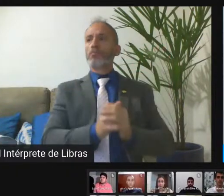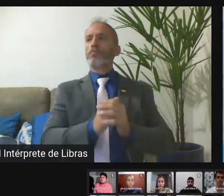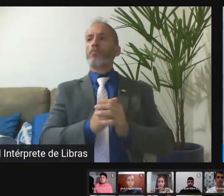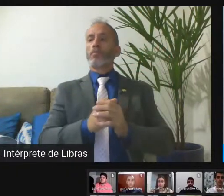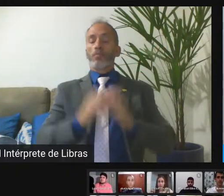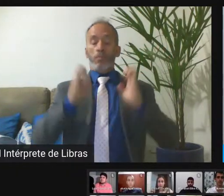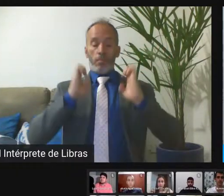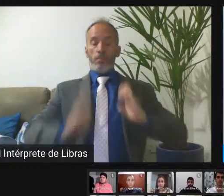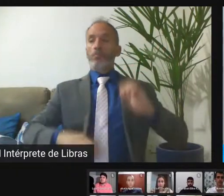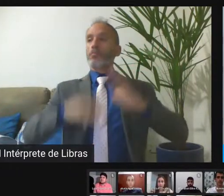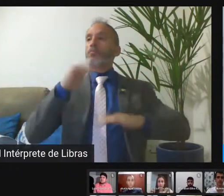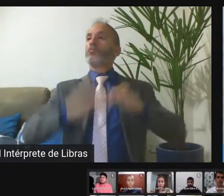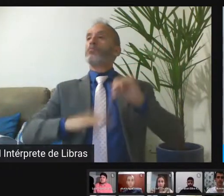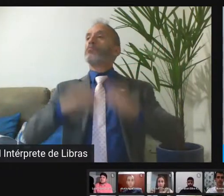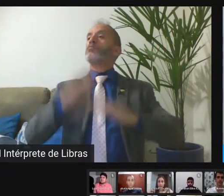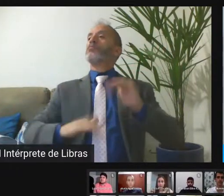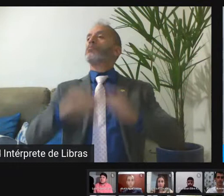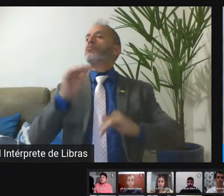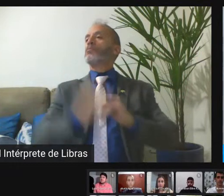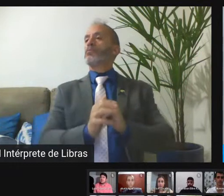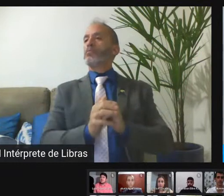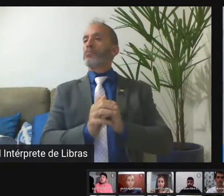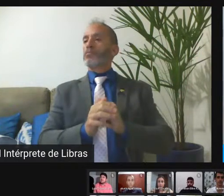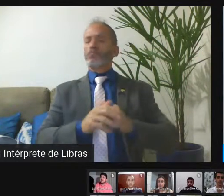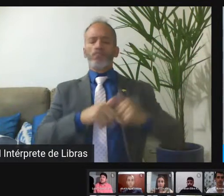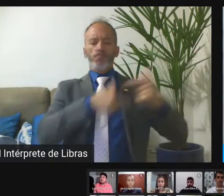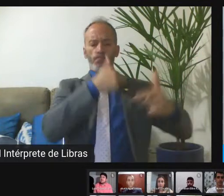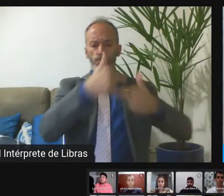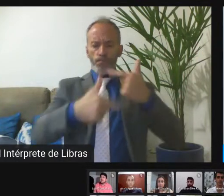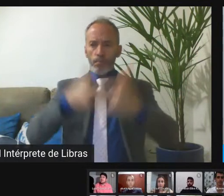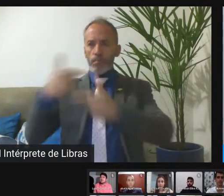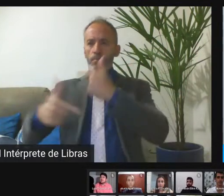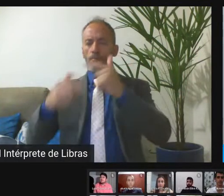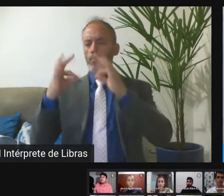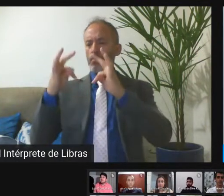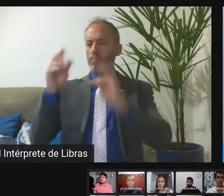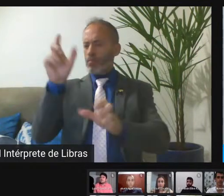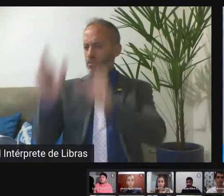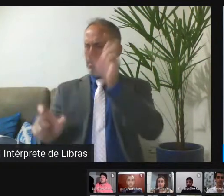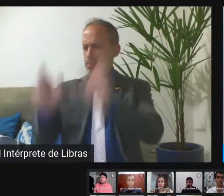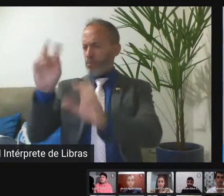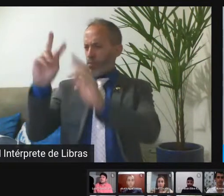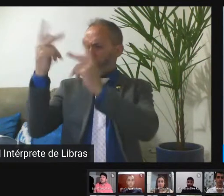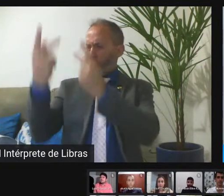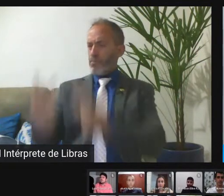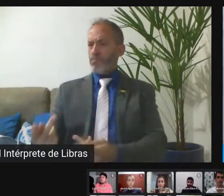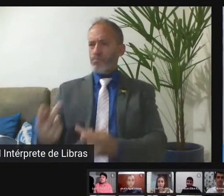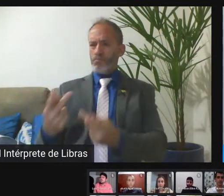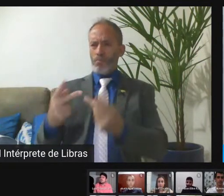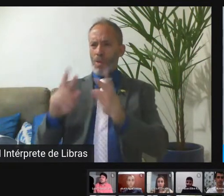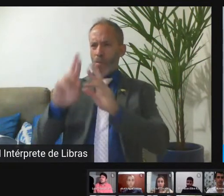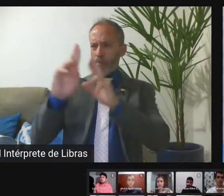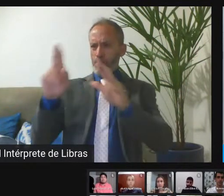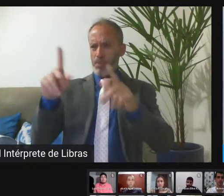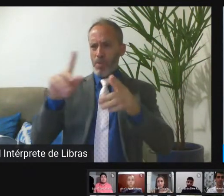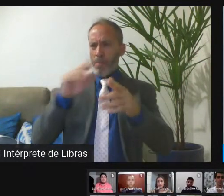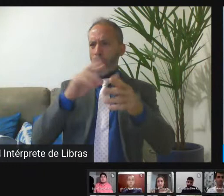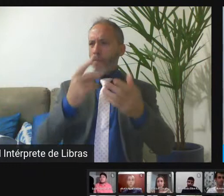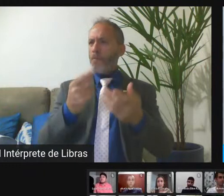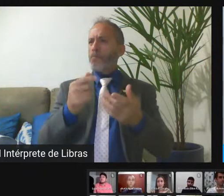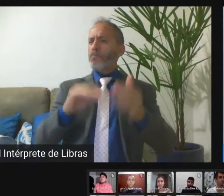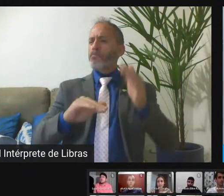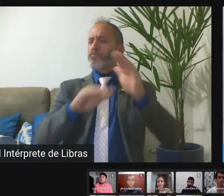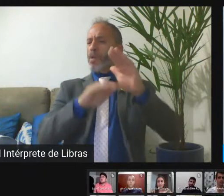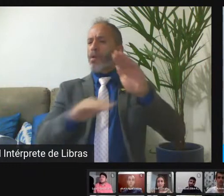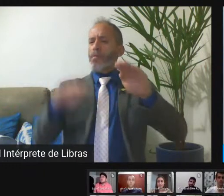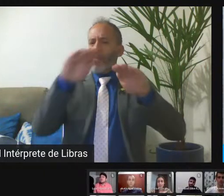ética profissional, servindo todo ser humano, sem distinção de